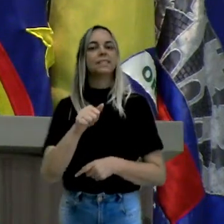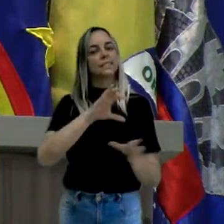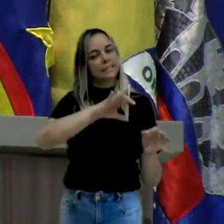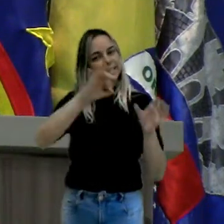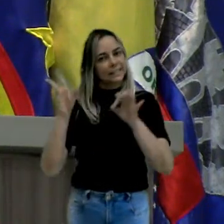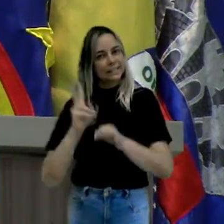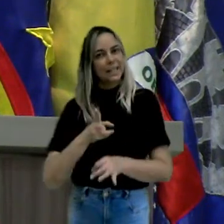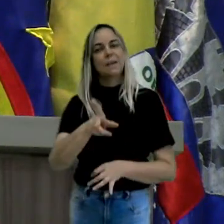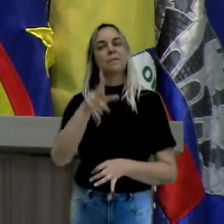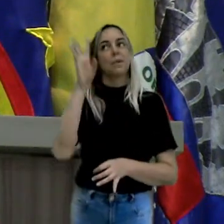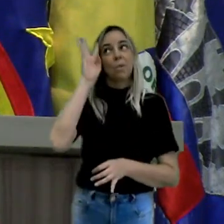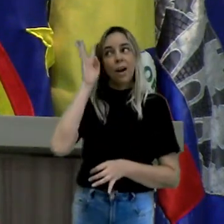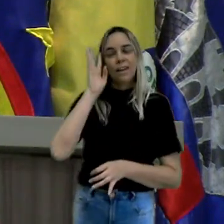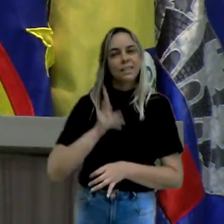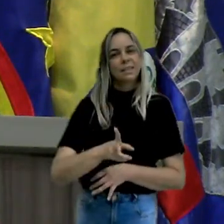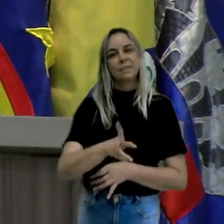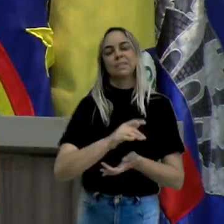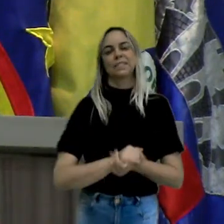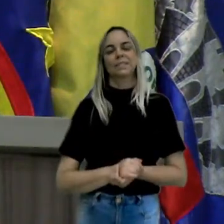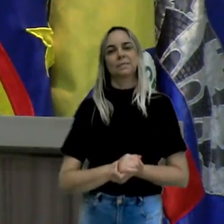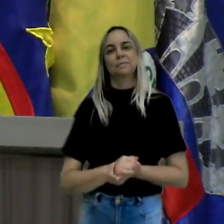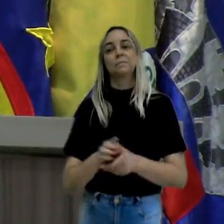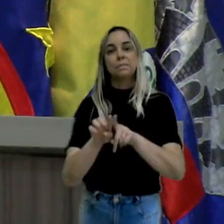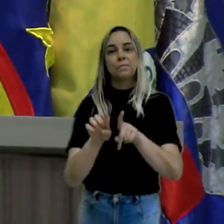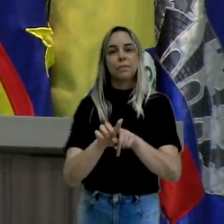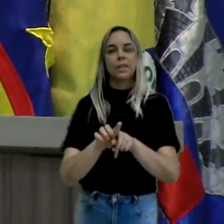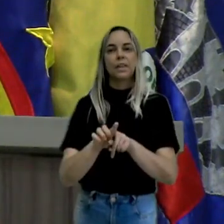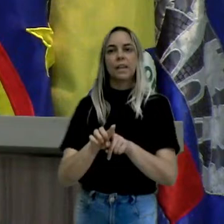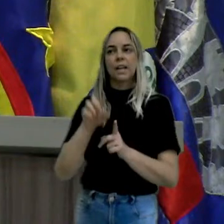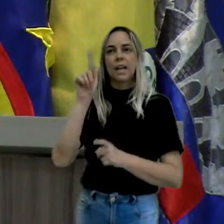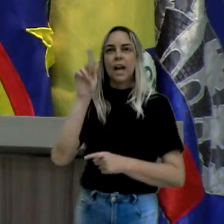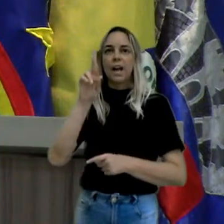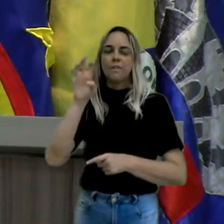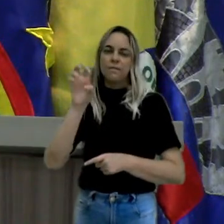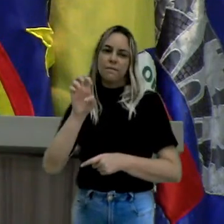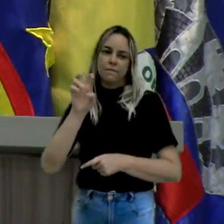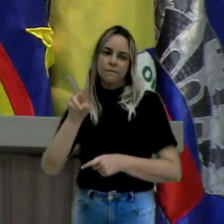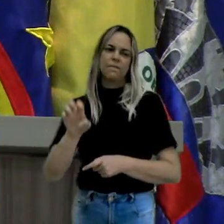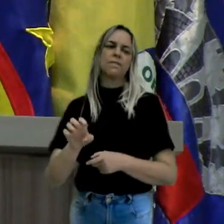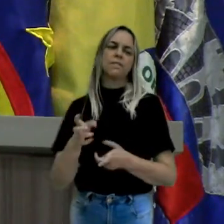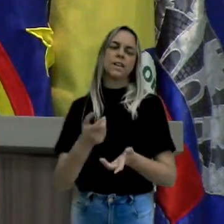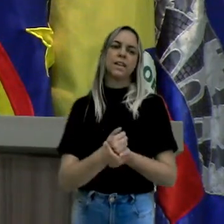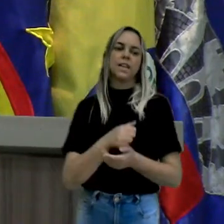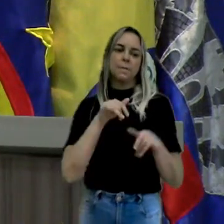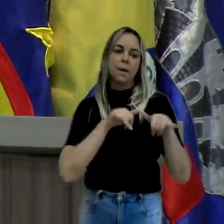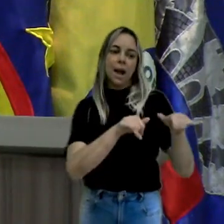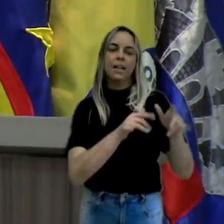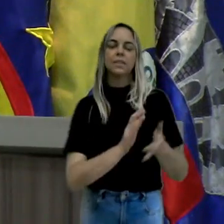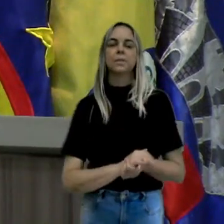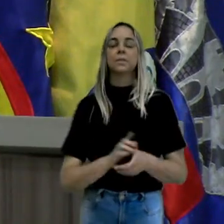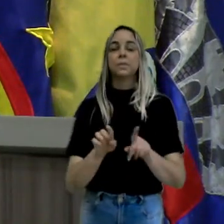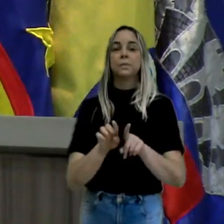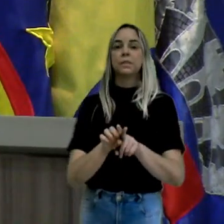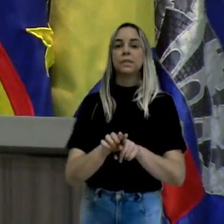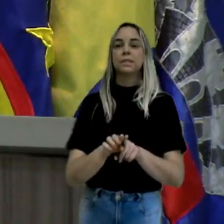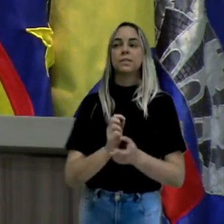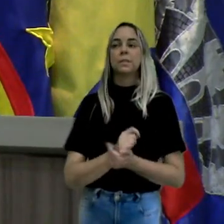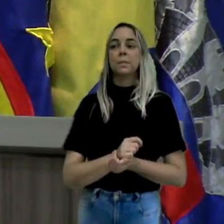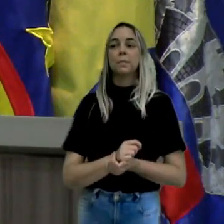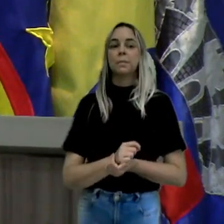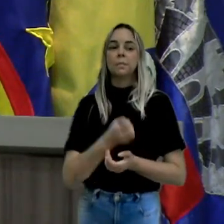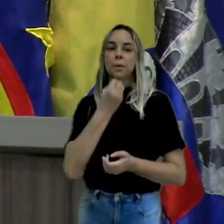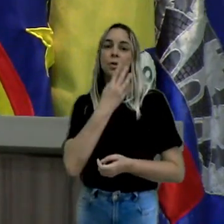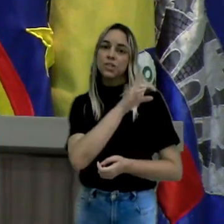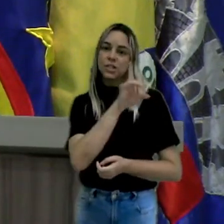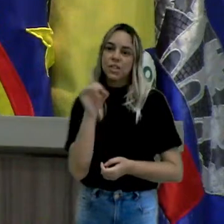nos ouvindo toda quarta-feira. A Glebe do Mercadinho, do loteamento Menino Jesus de Praga. Um bom dia também a